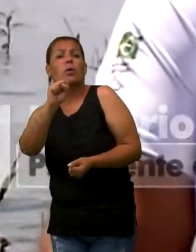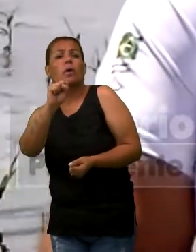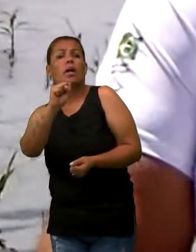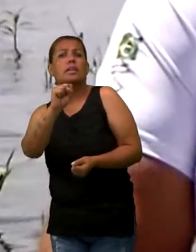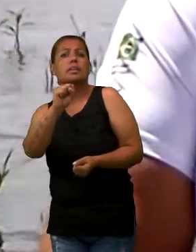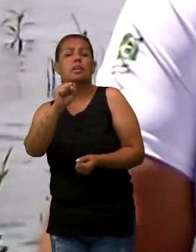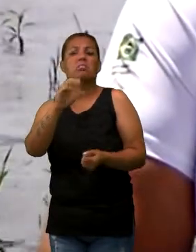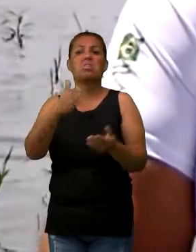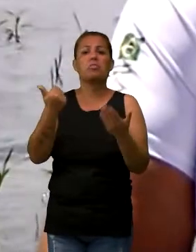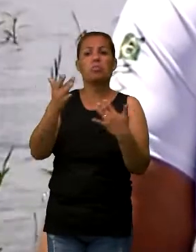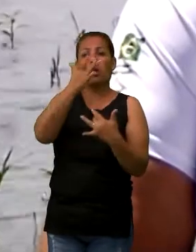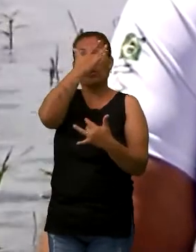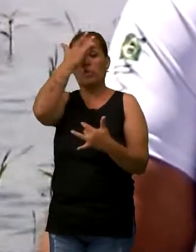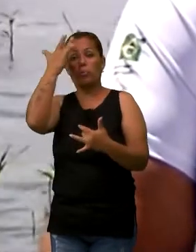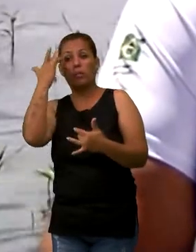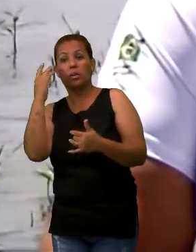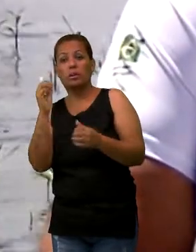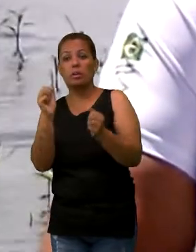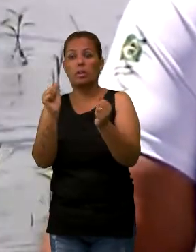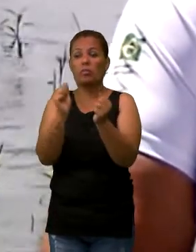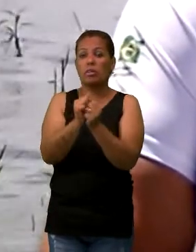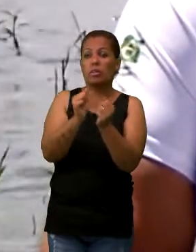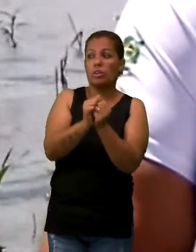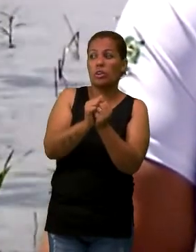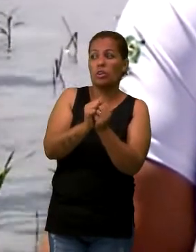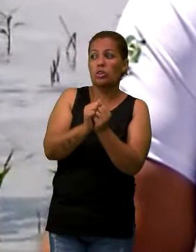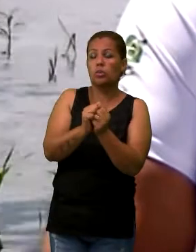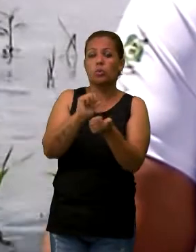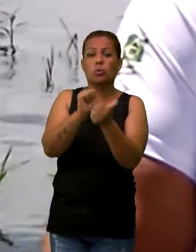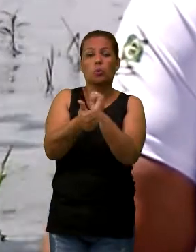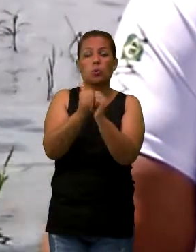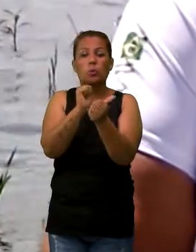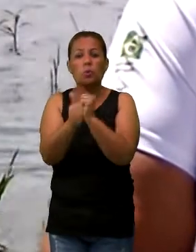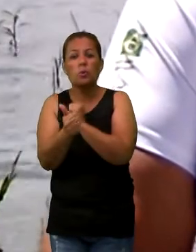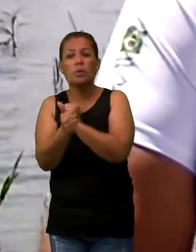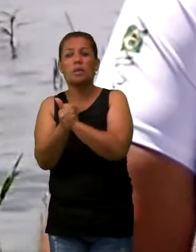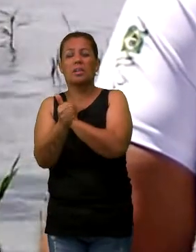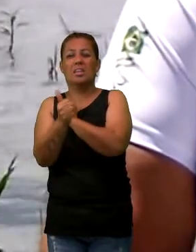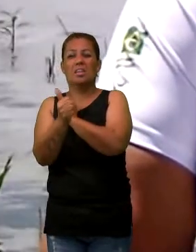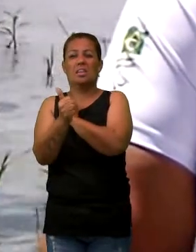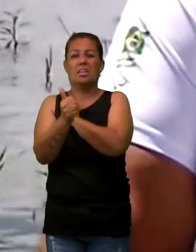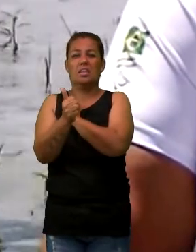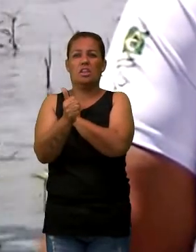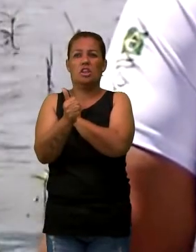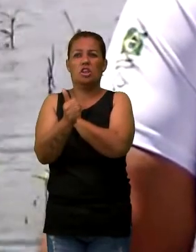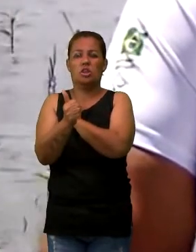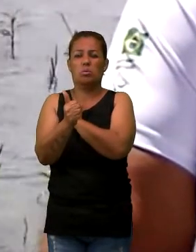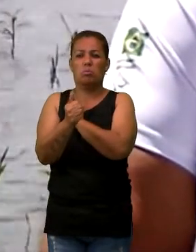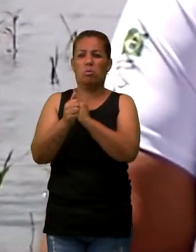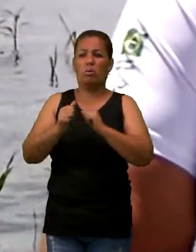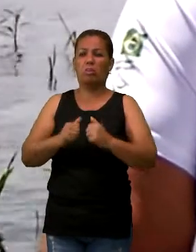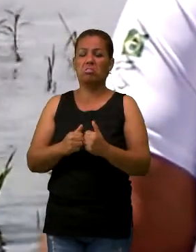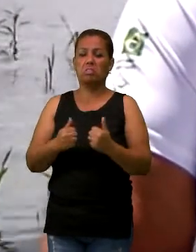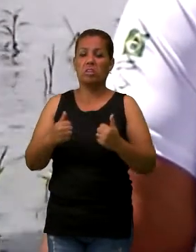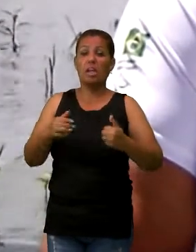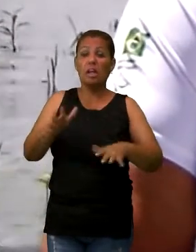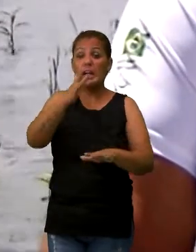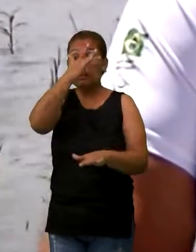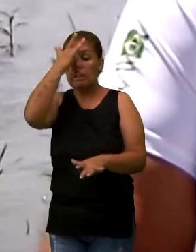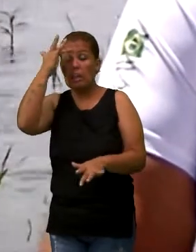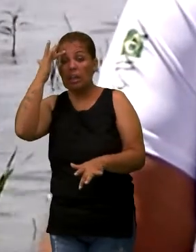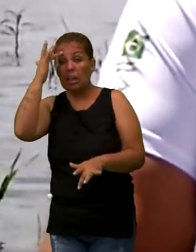pessoal que ficava no clube municipal de esportes aqui da prefeitura de são paulo e o pessoal